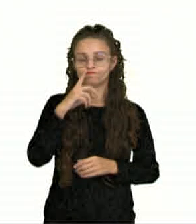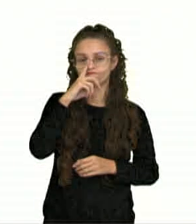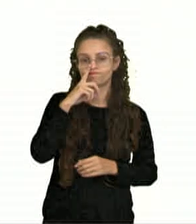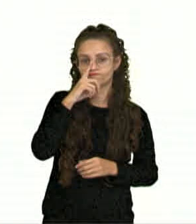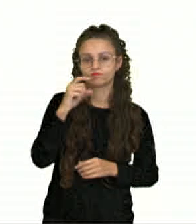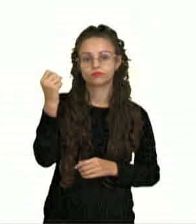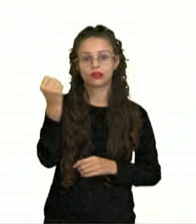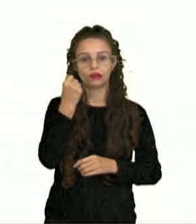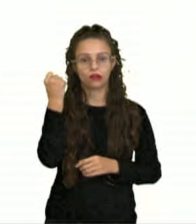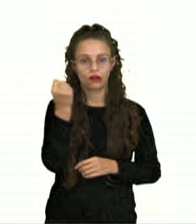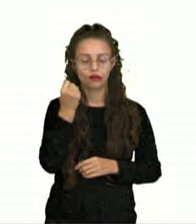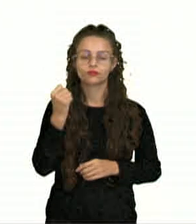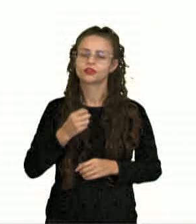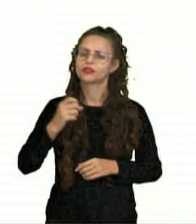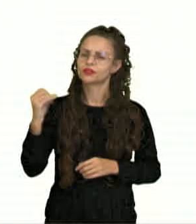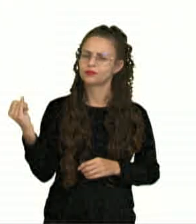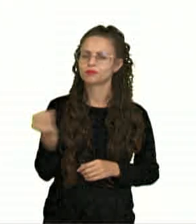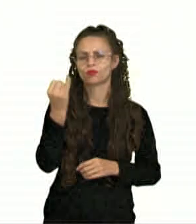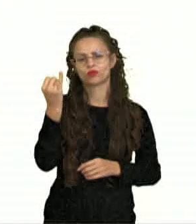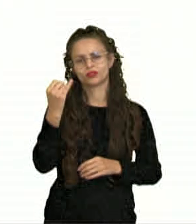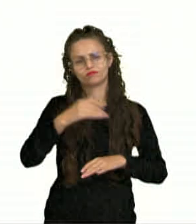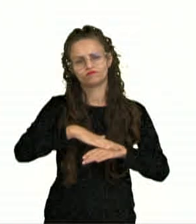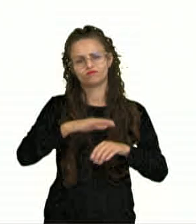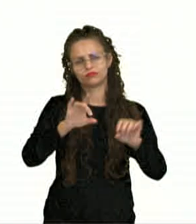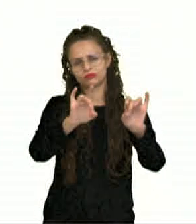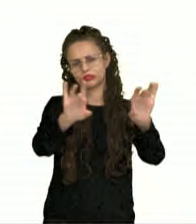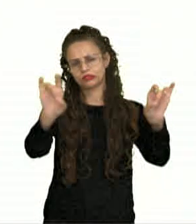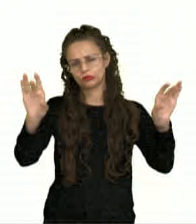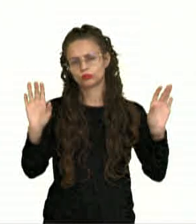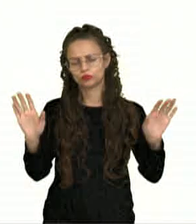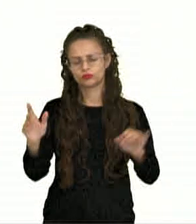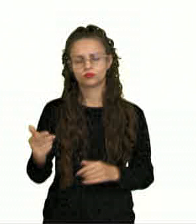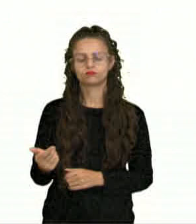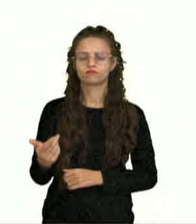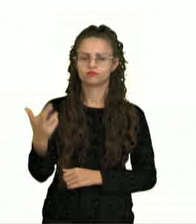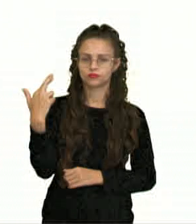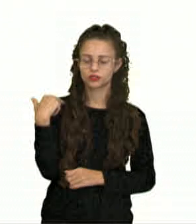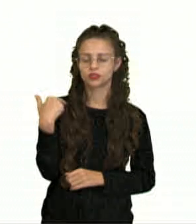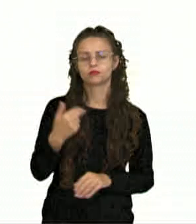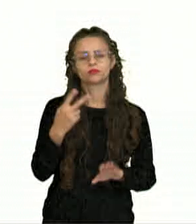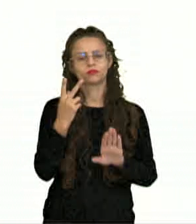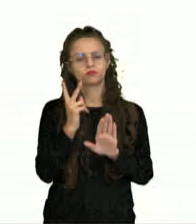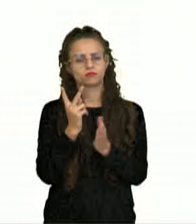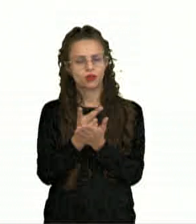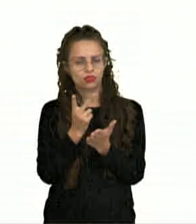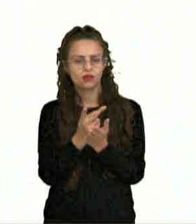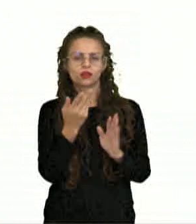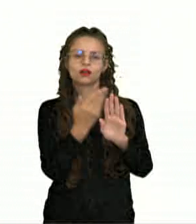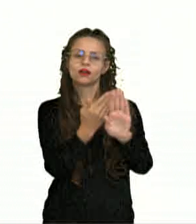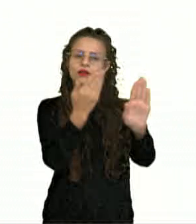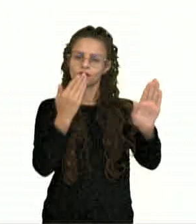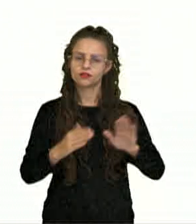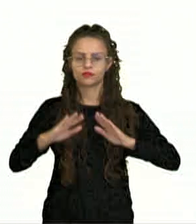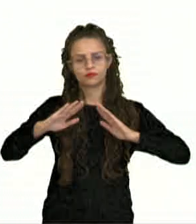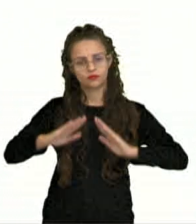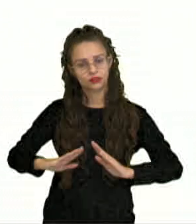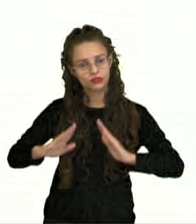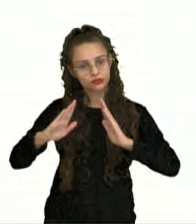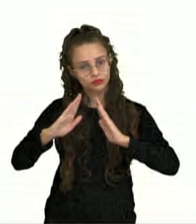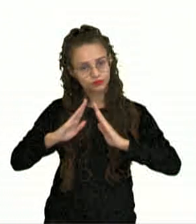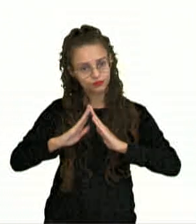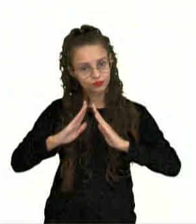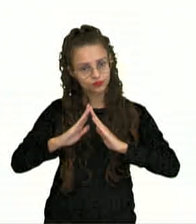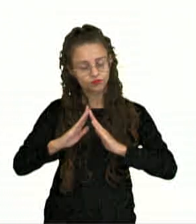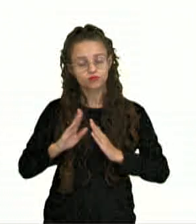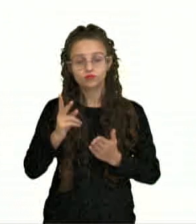é importante que cada um faça a sua parte. Mantenha o distanciamento social, fique em casa